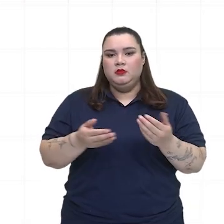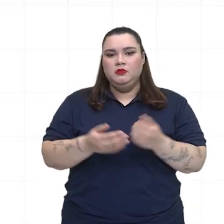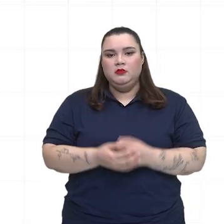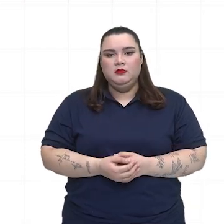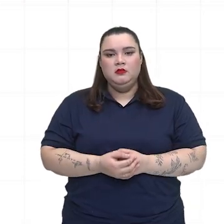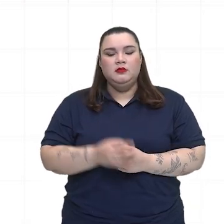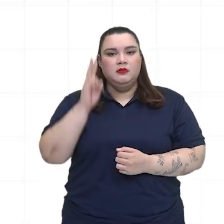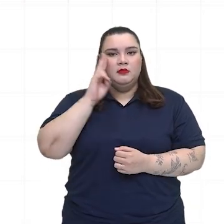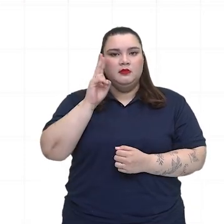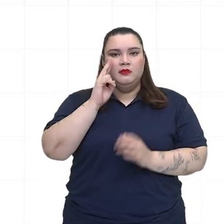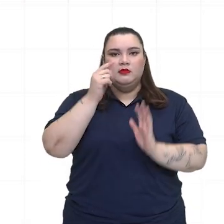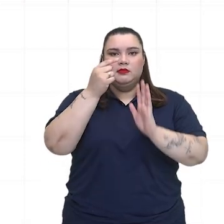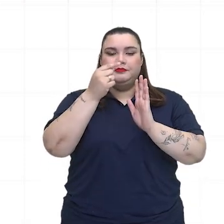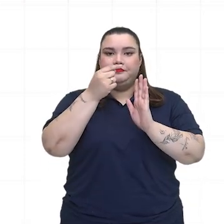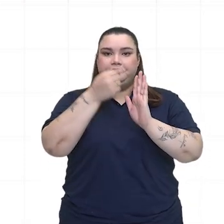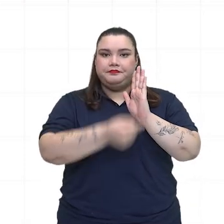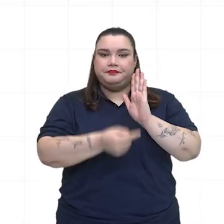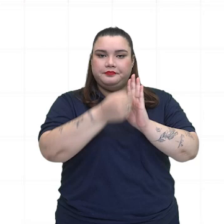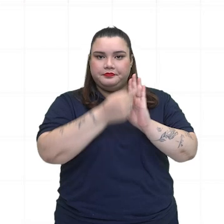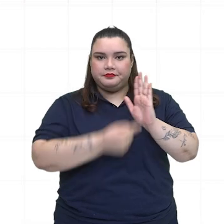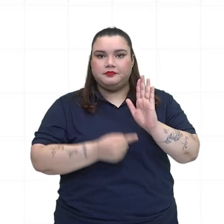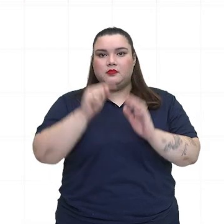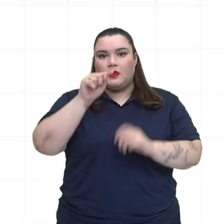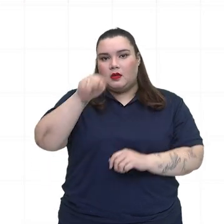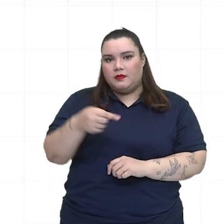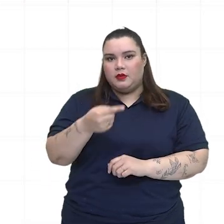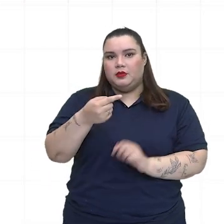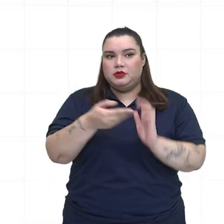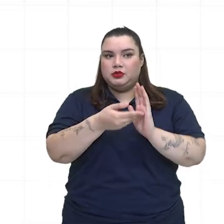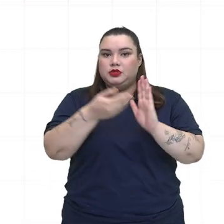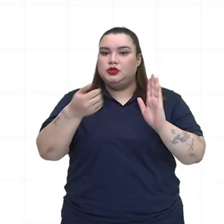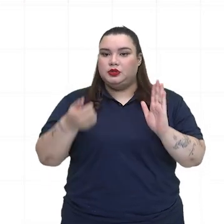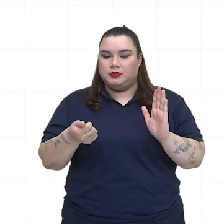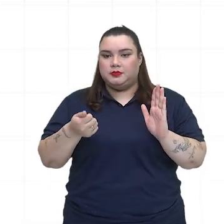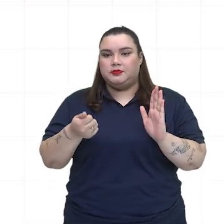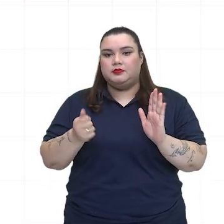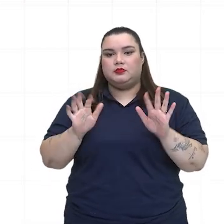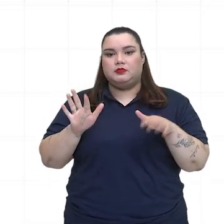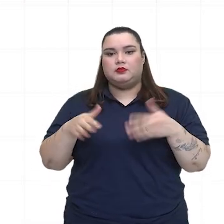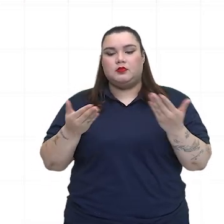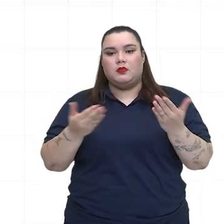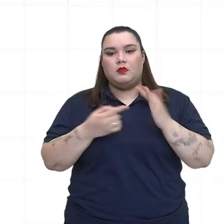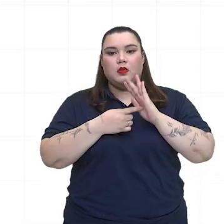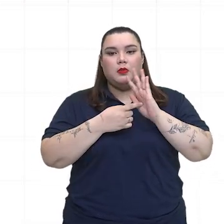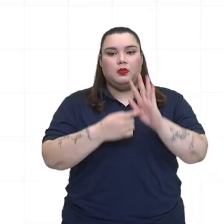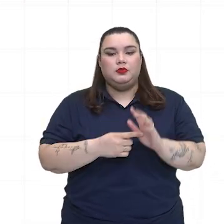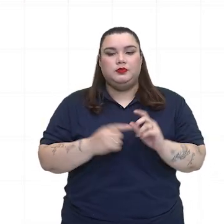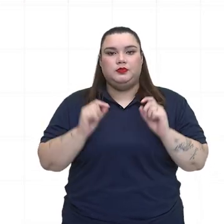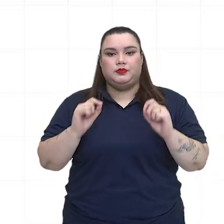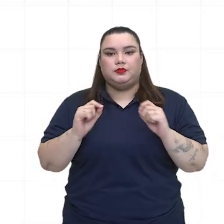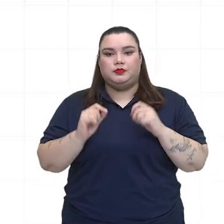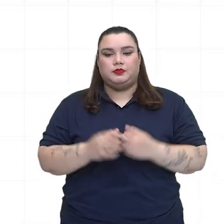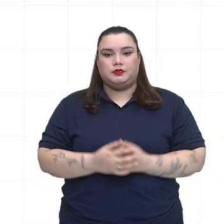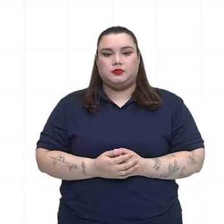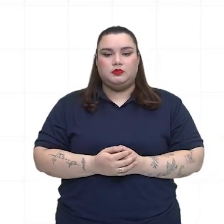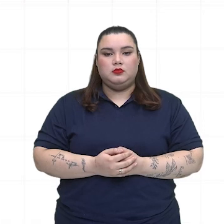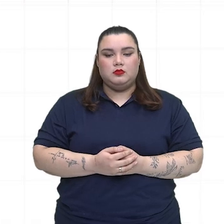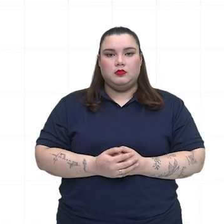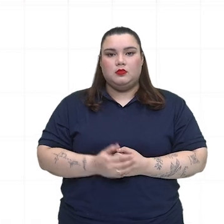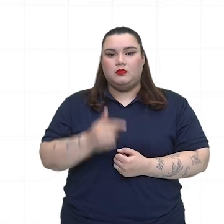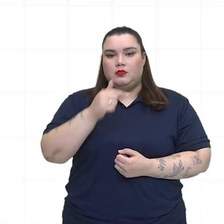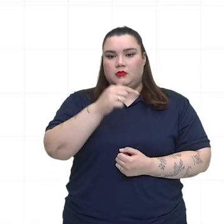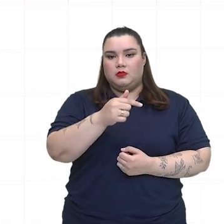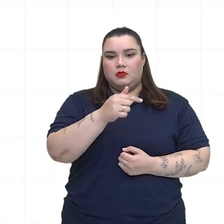A gente elimina a vírgula. Então, olha só qual vai ser o valor que vai ficar. Vai